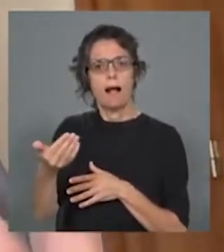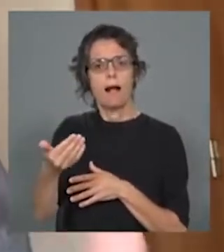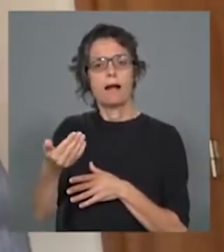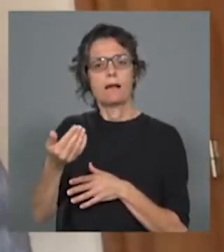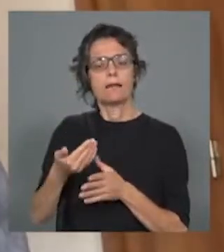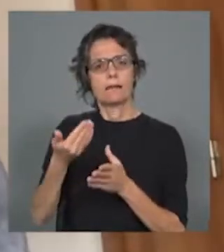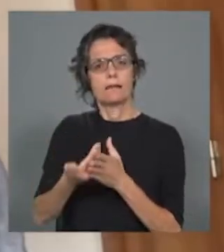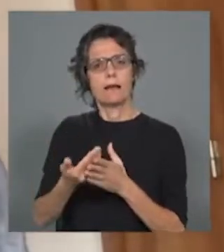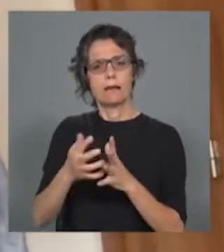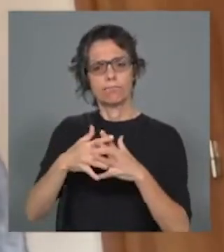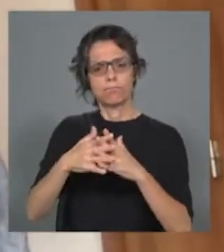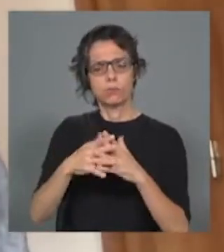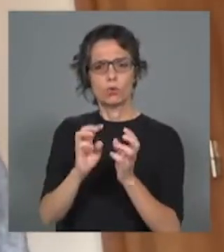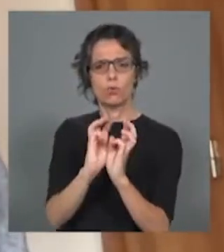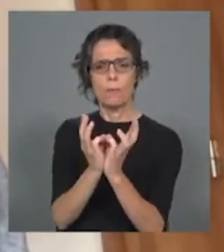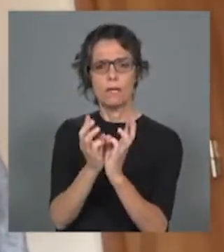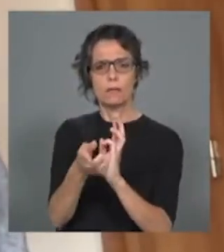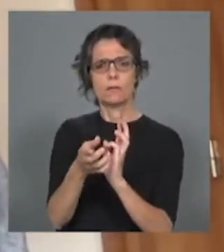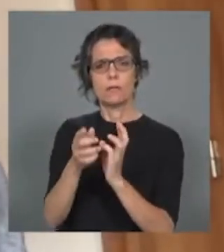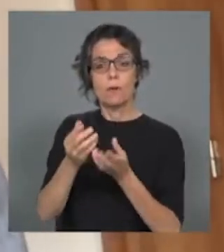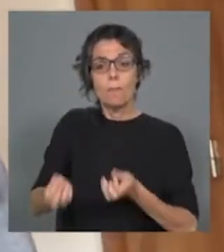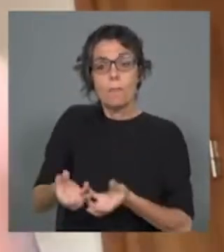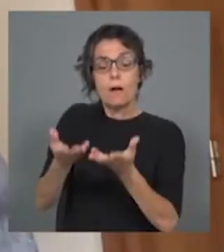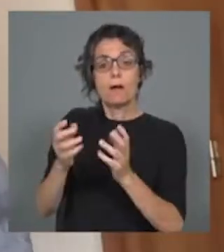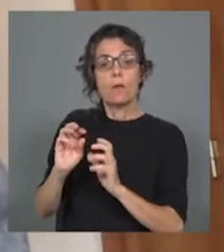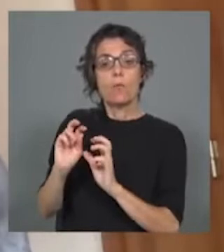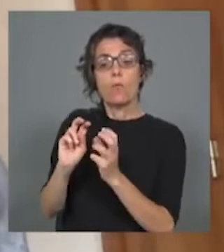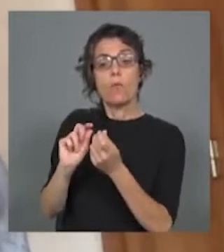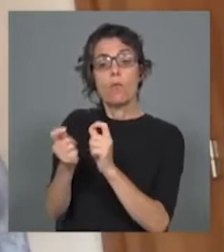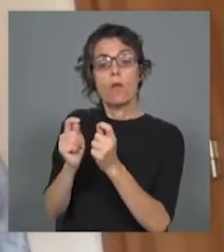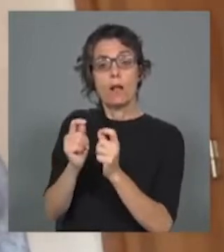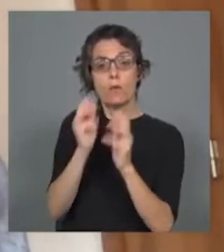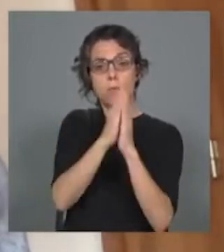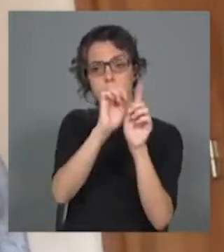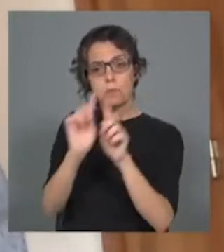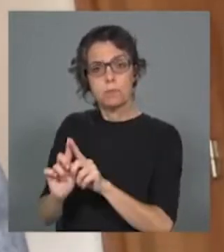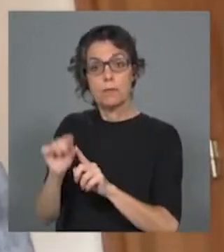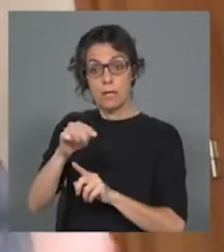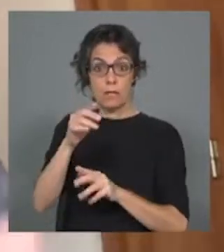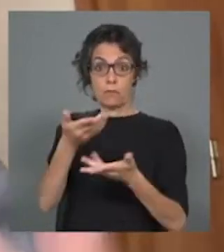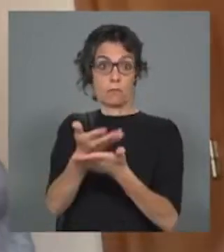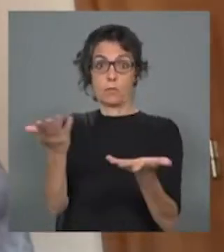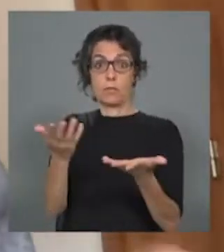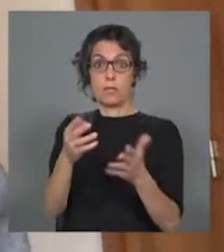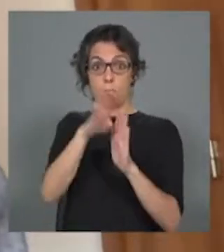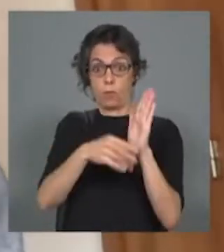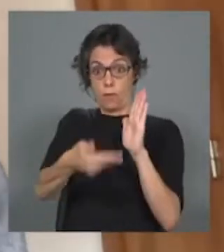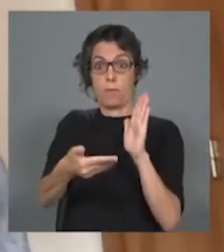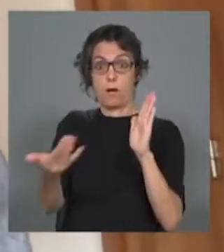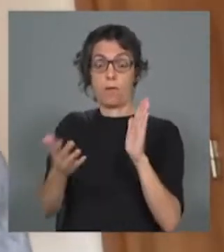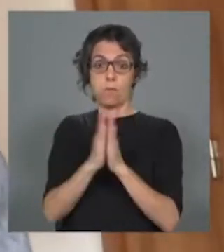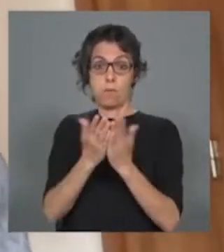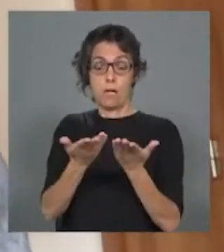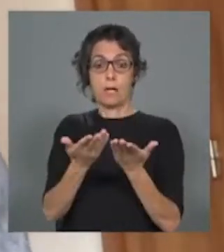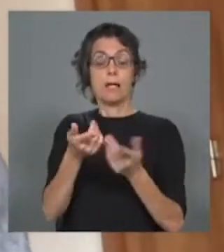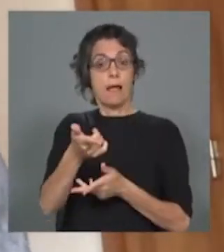institucionalizar mecanismos para o diálogo interreligioso. Este espaço da fé dos homens é um excelente exemplo disso,